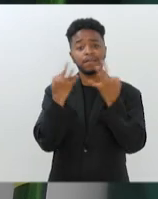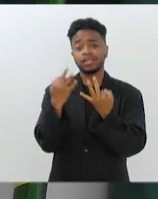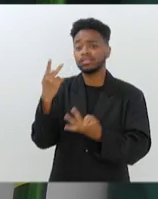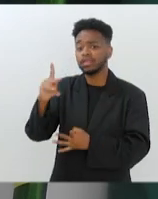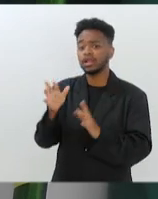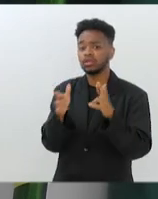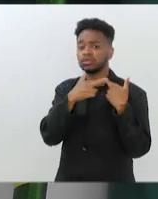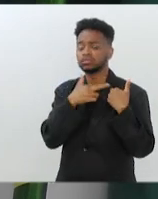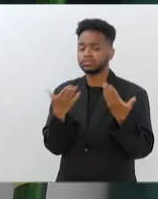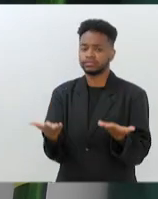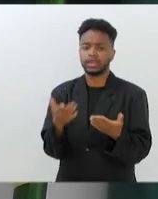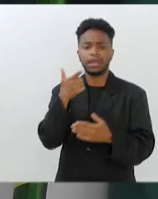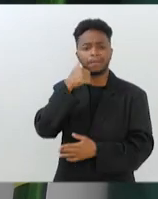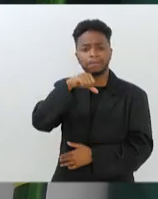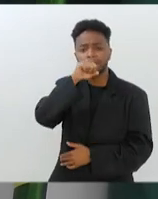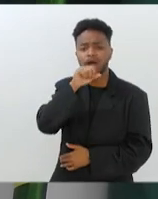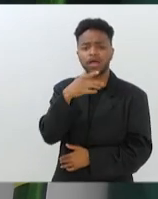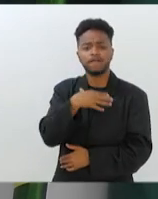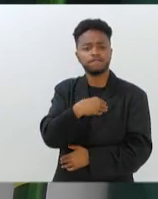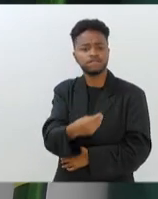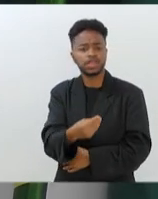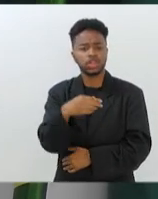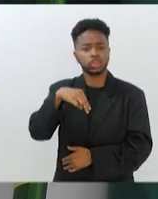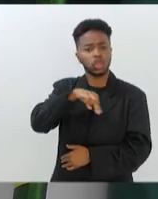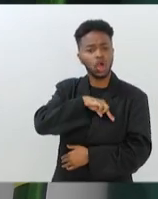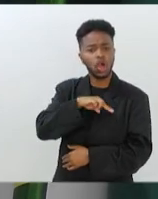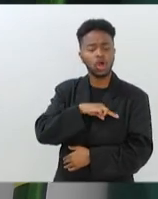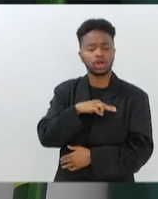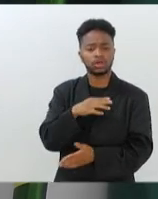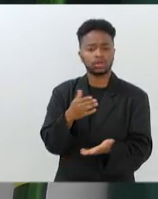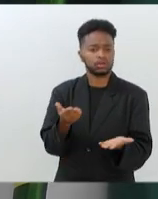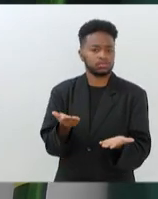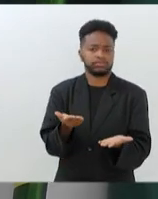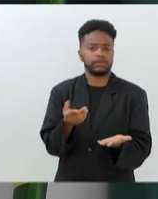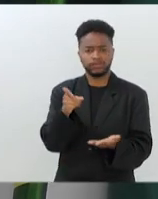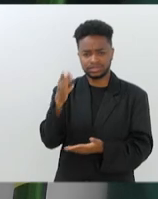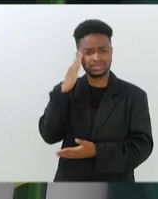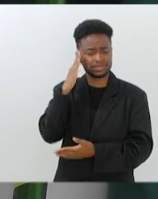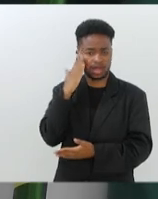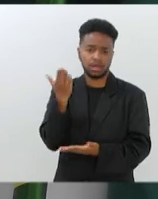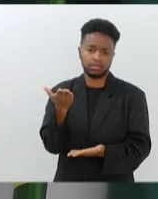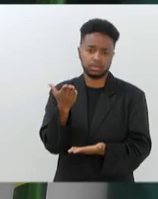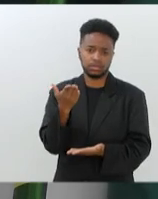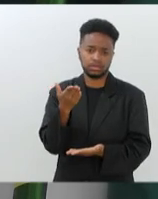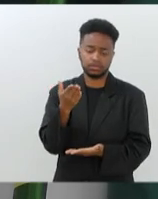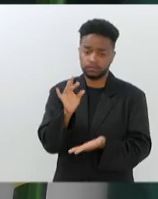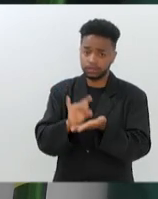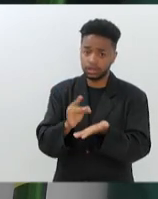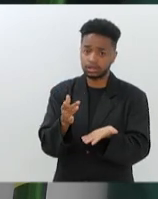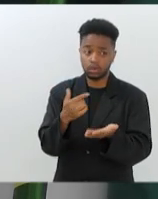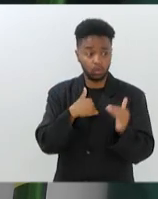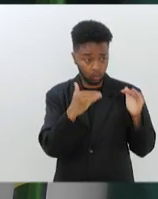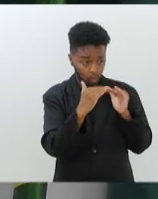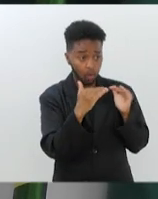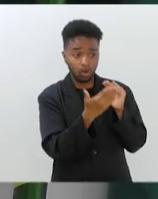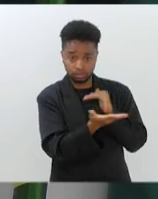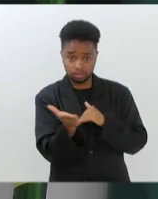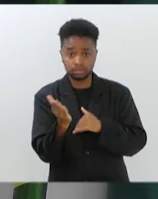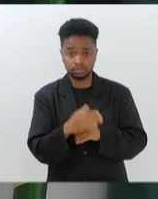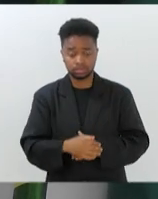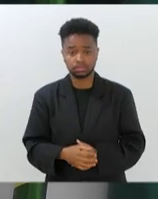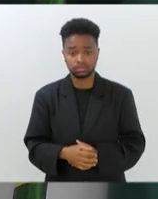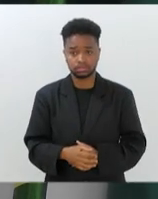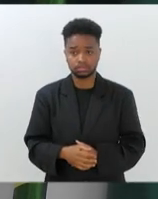do mãe fil e a senora sa aqui É verdade concordo com